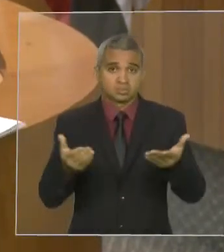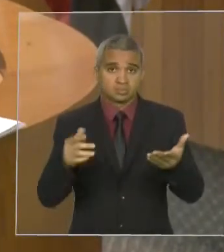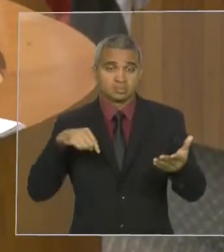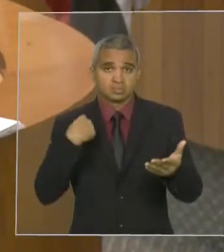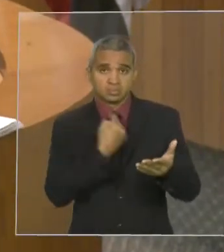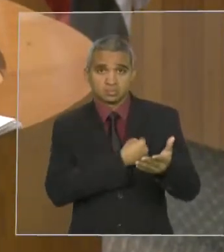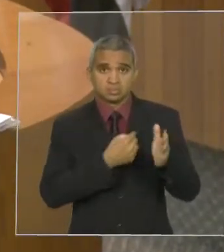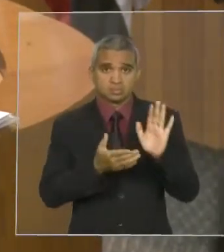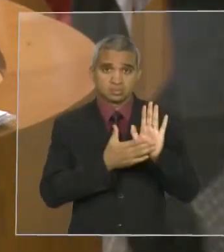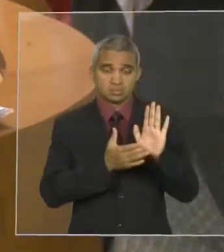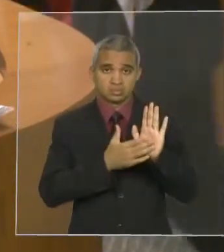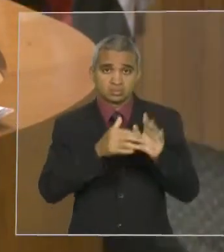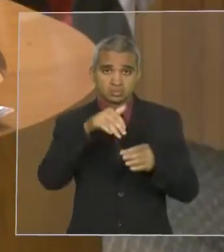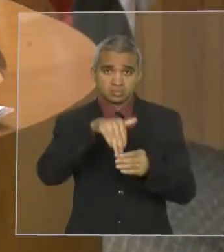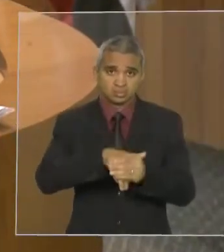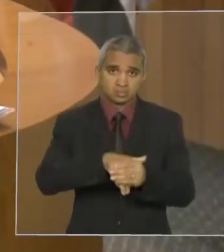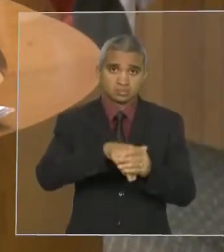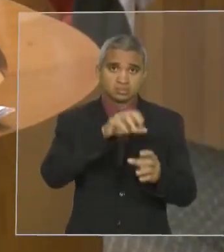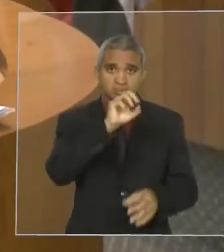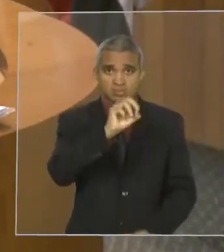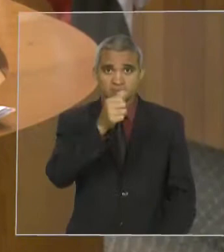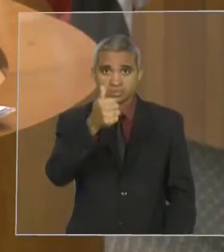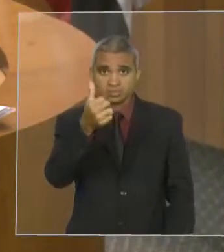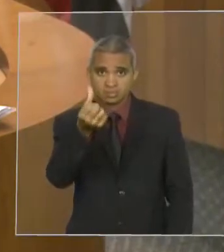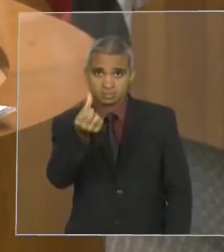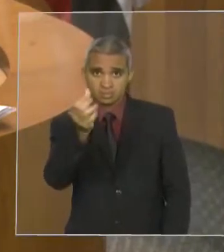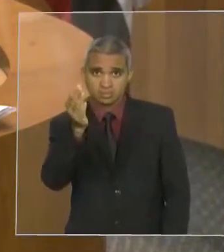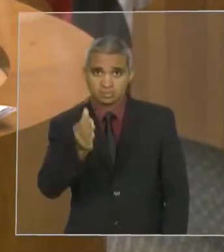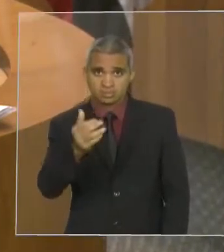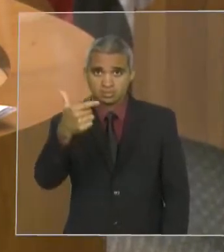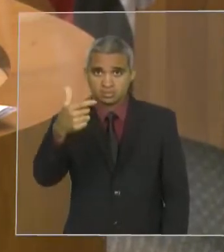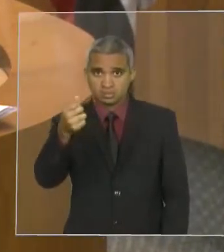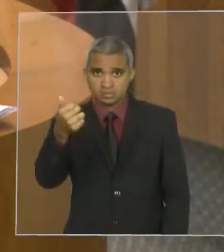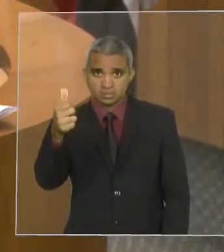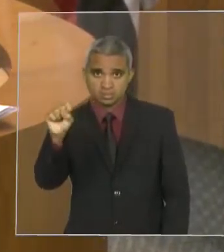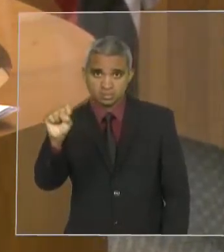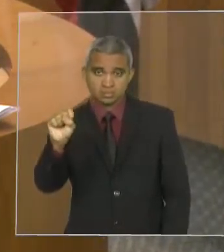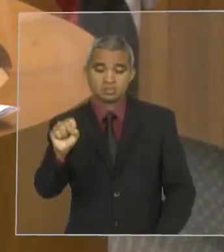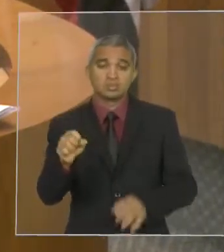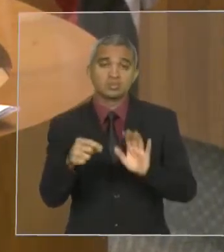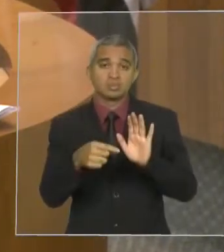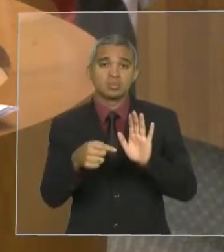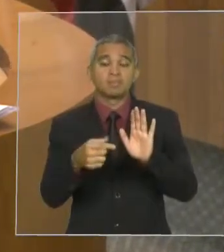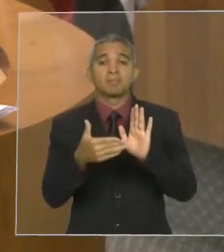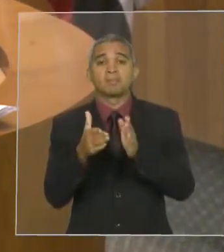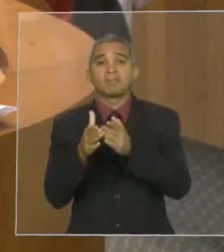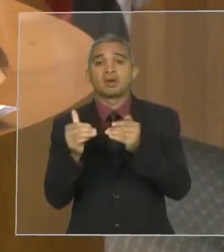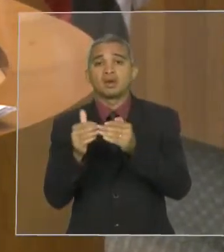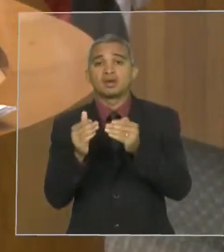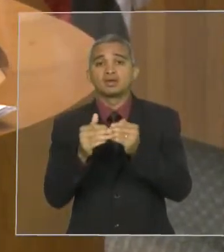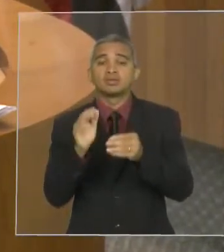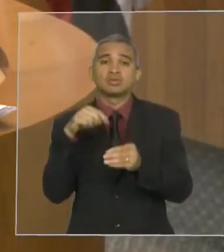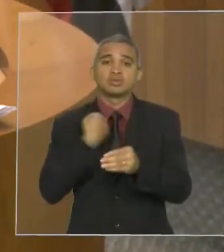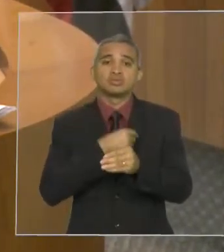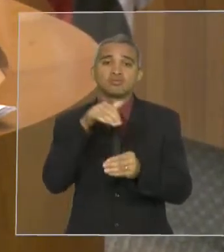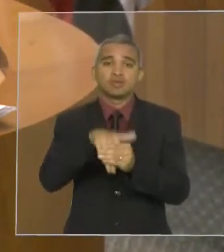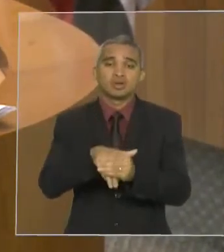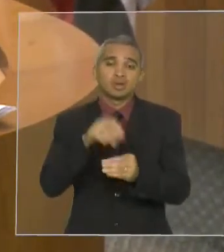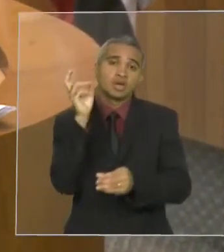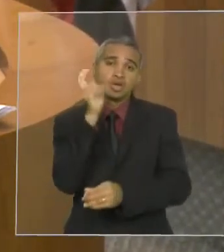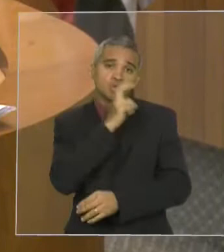016 de 2018, que solicita a votação em regime de urgência do projeto de